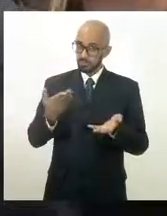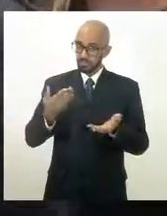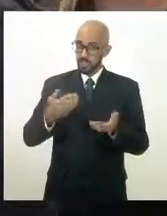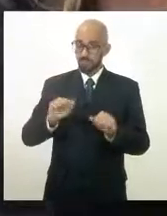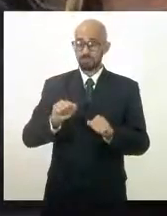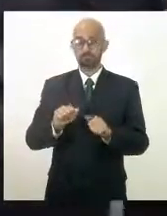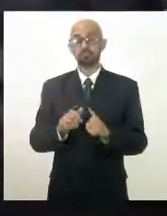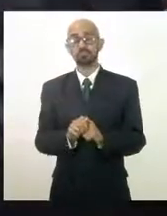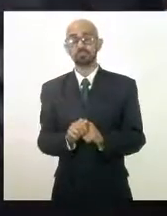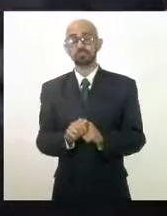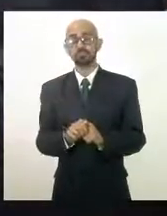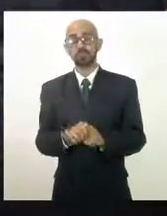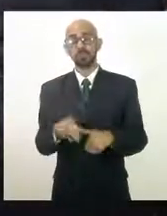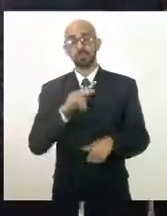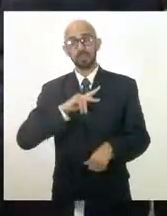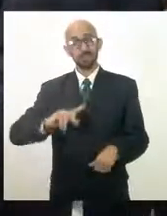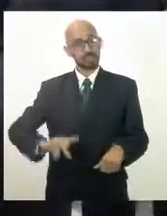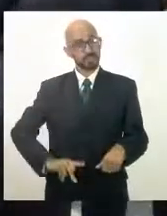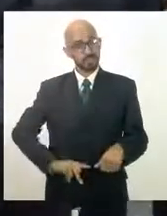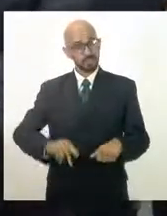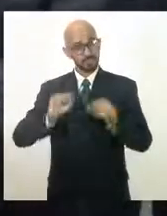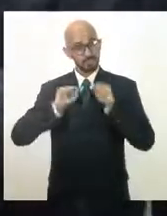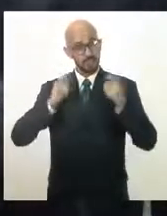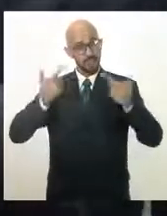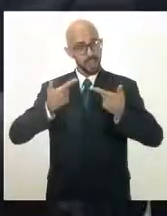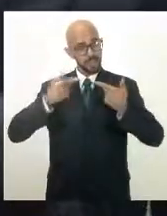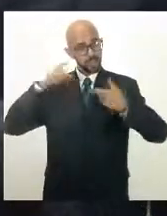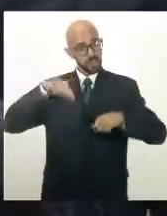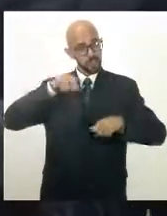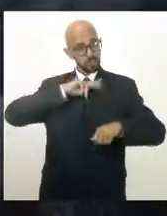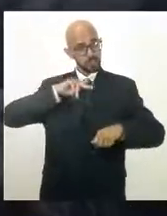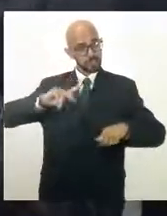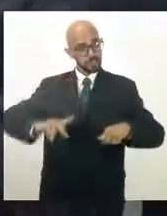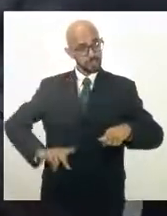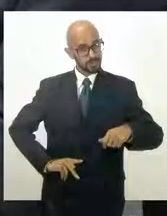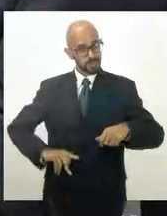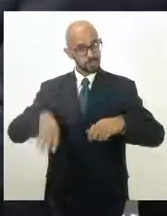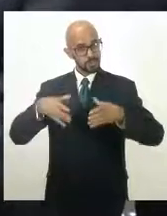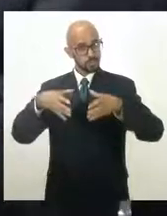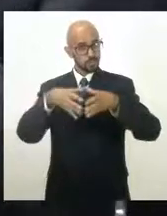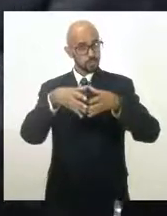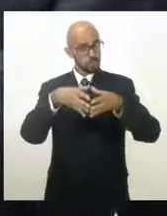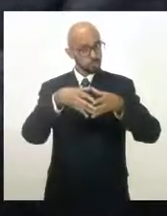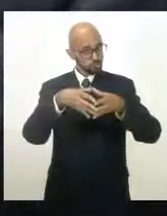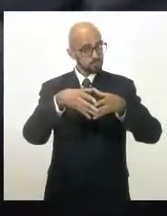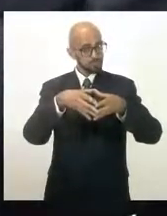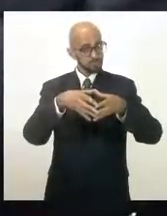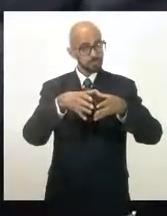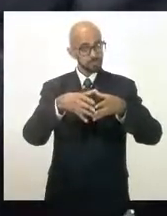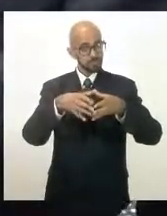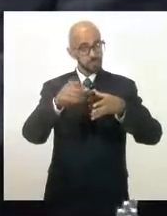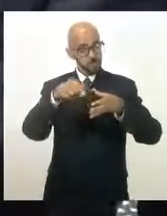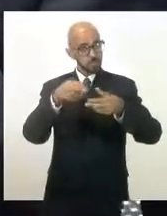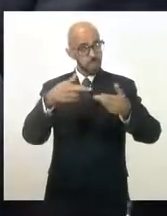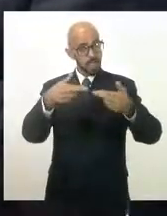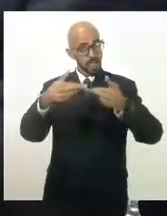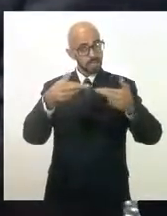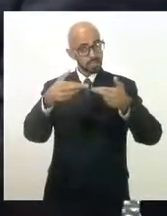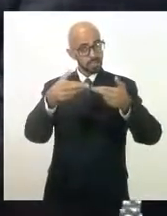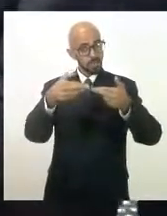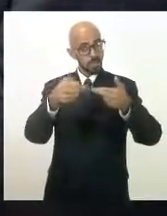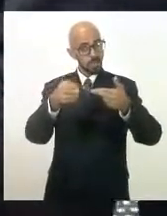o presidente da Assembleia Legislativa é presidente de um colegiado, é uma relação quase que igualitária de